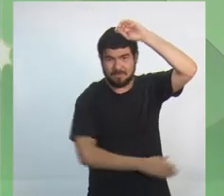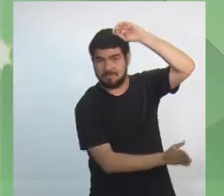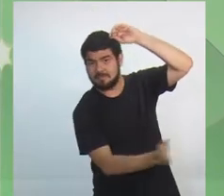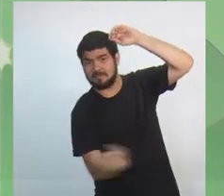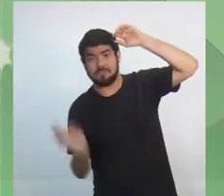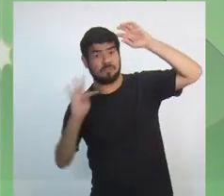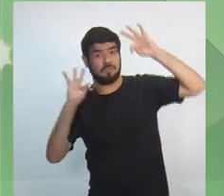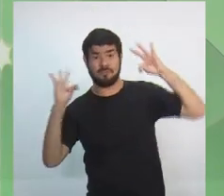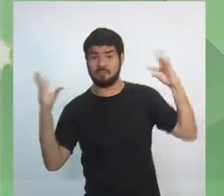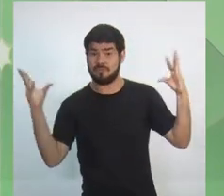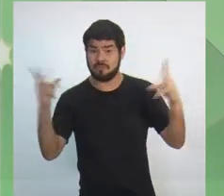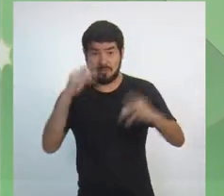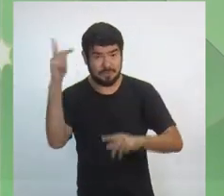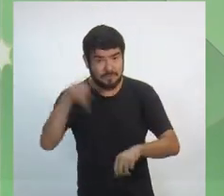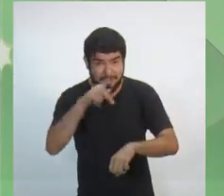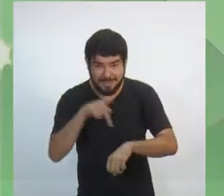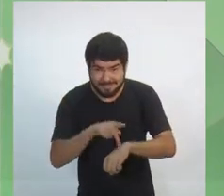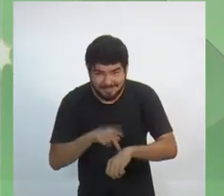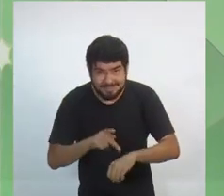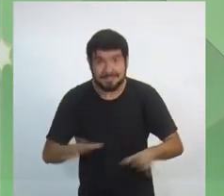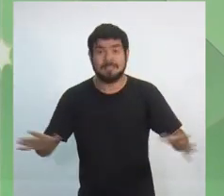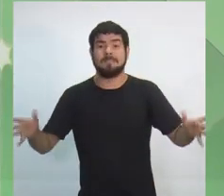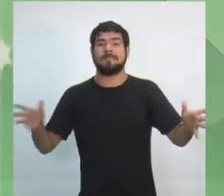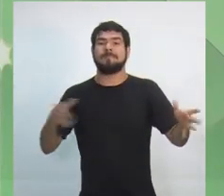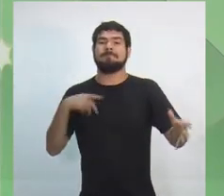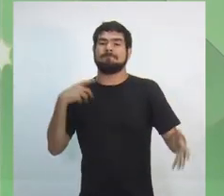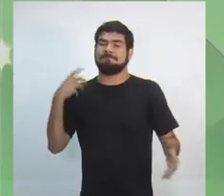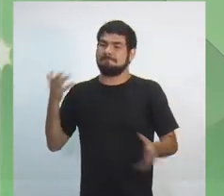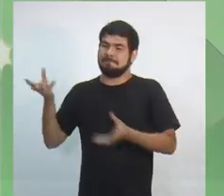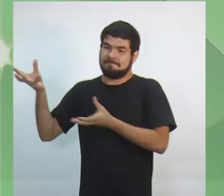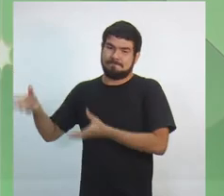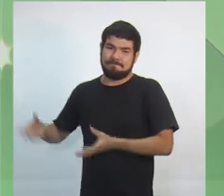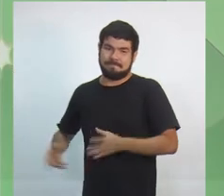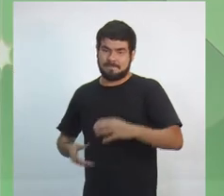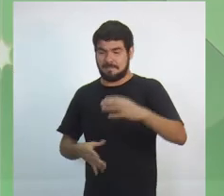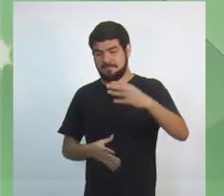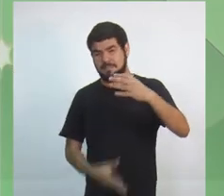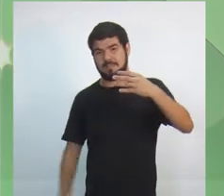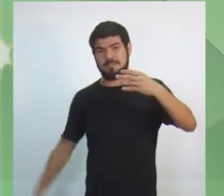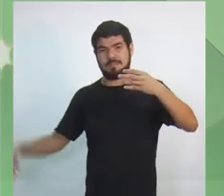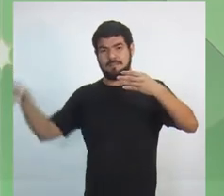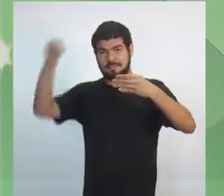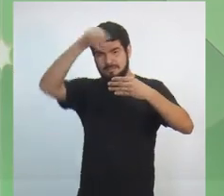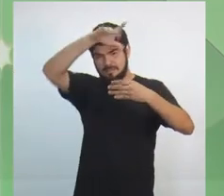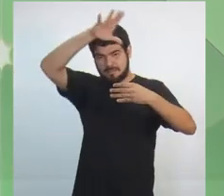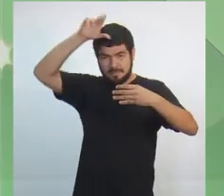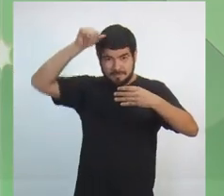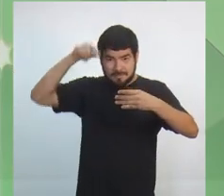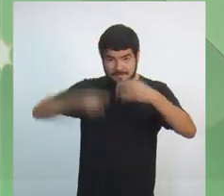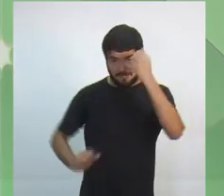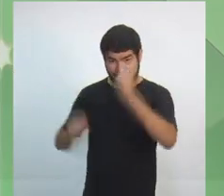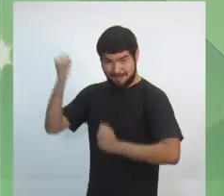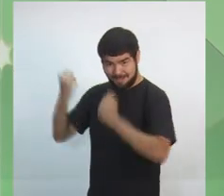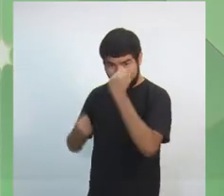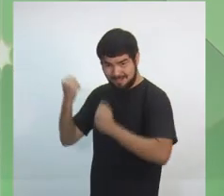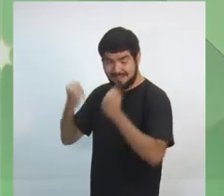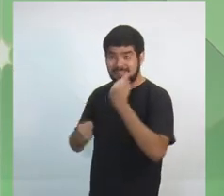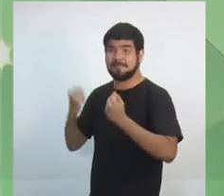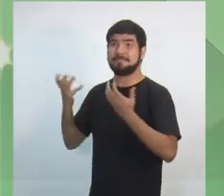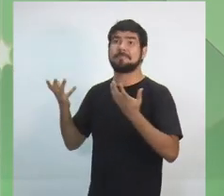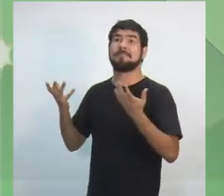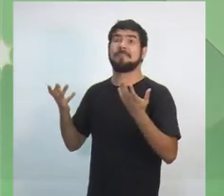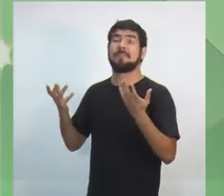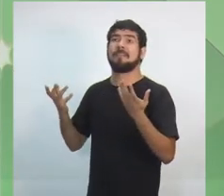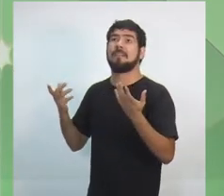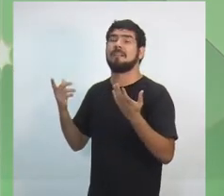Amazonas. Inclusive, trazendo para o nosso polo industrial o escoamento da nossa produção, de maneira que ela fique não tão onerosa,